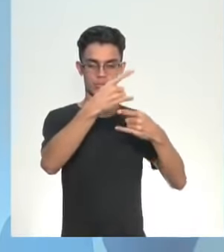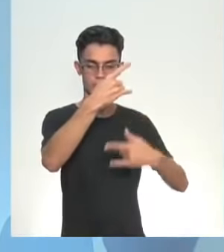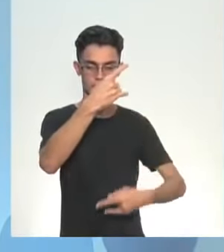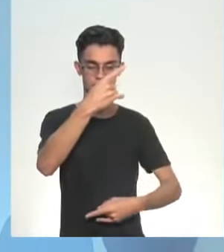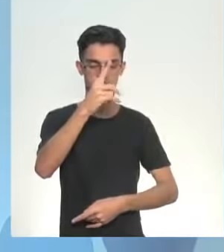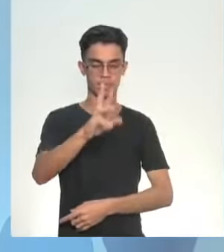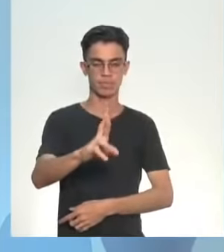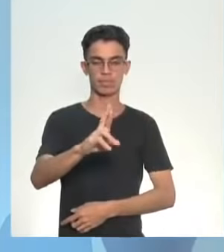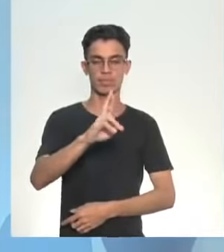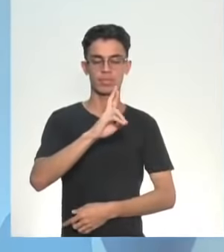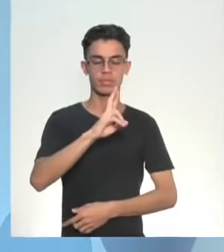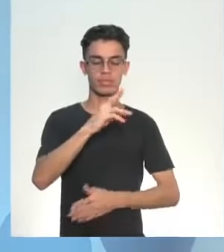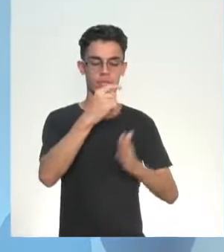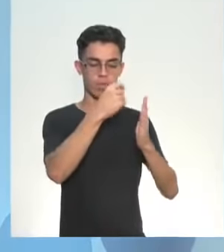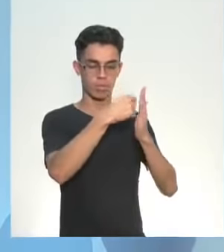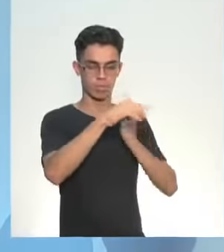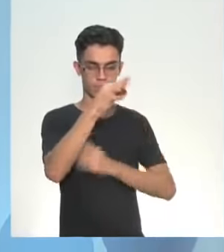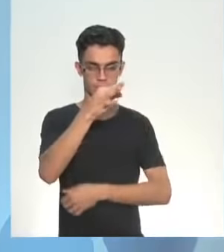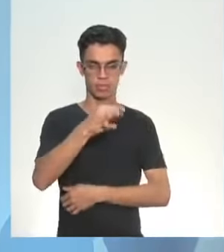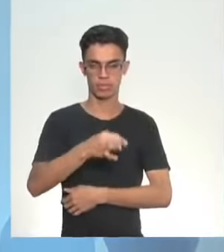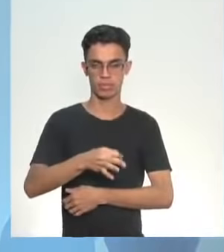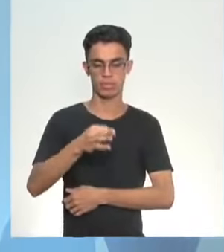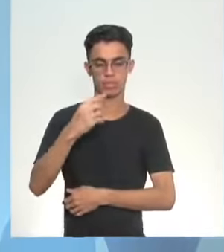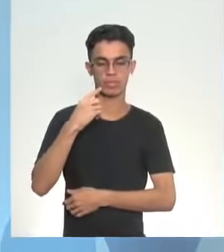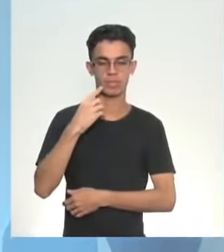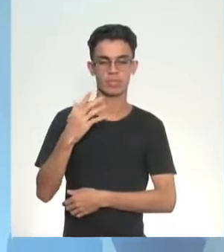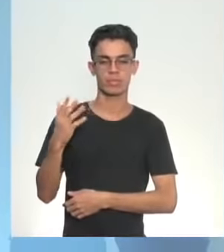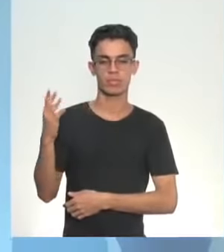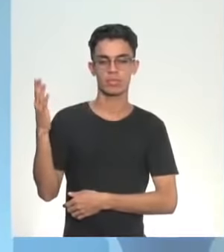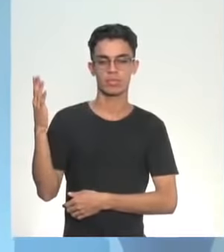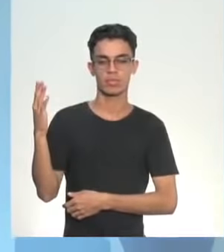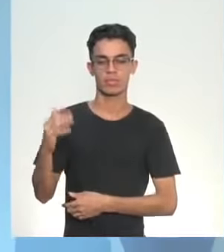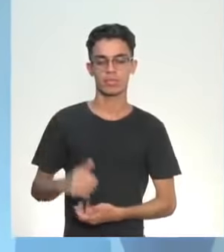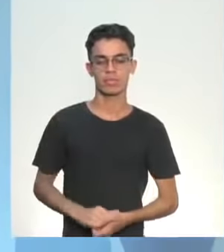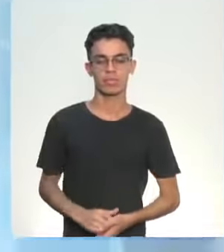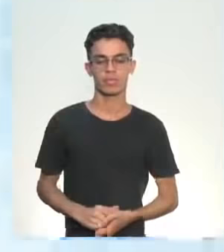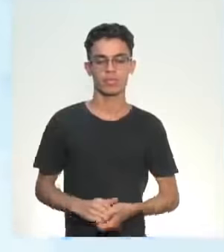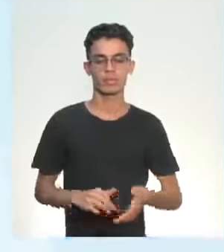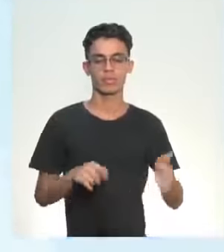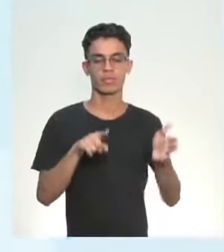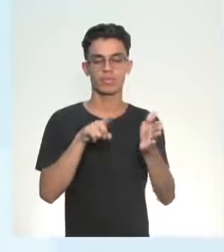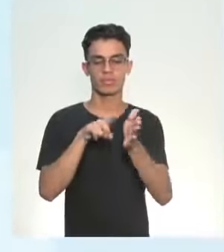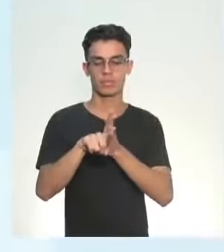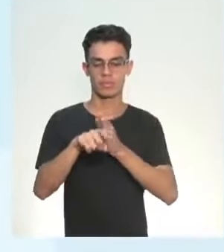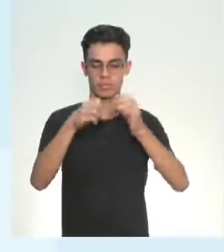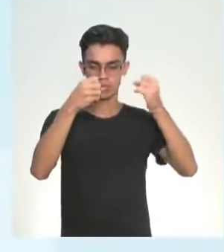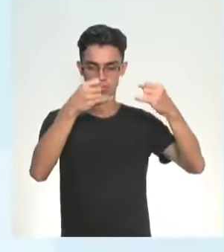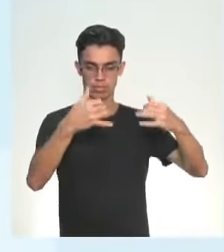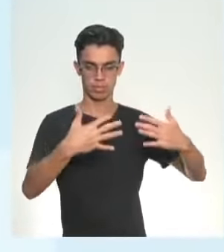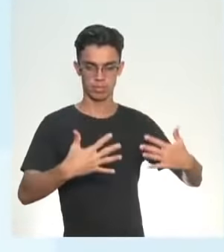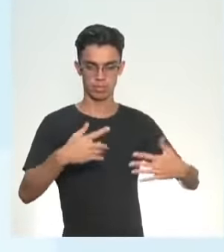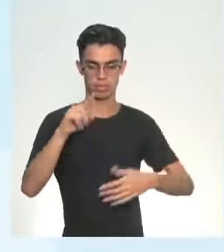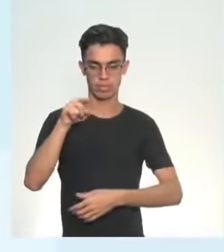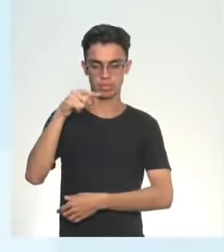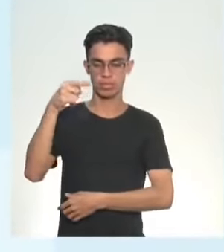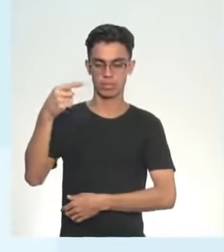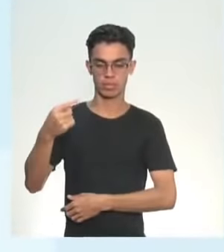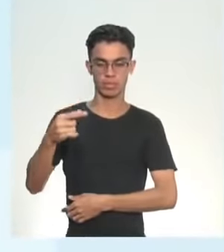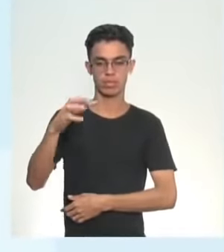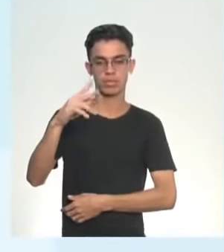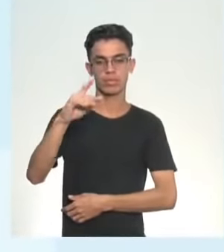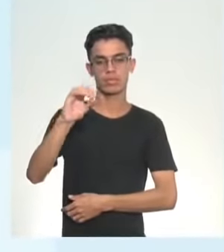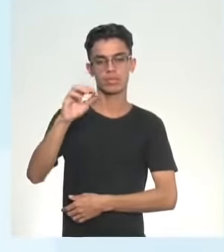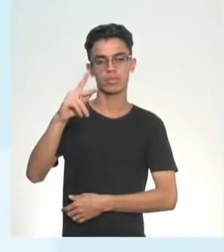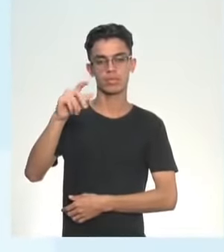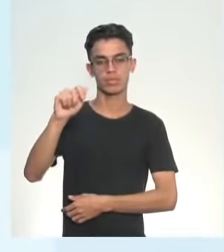gente qual alternativa correta Legal vamos lá vou passar aqui para vocês a perguntinha tá na tela agora para vocês vou explicar Pergunta aí daqui a pouco a gente lançou